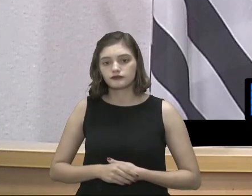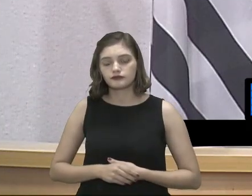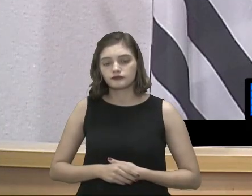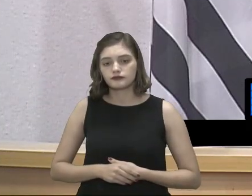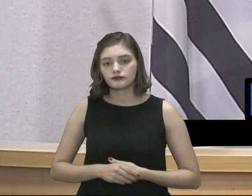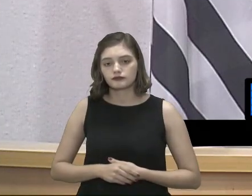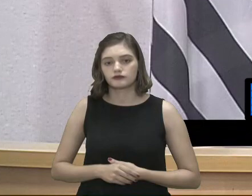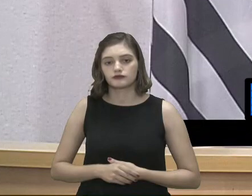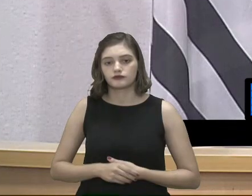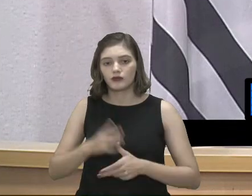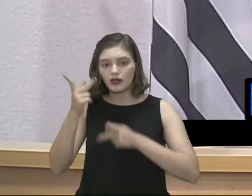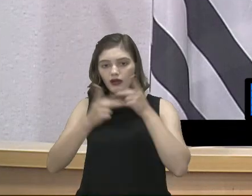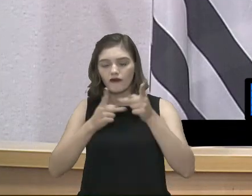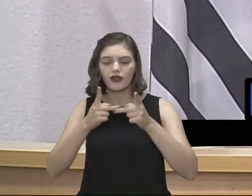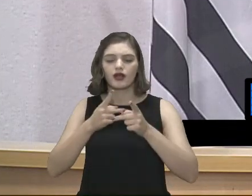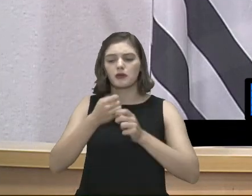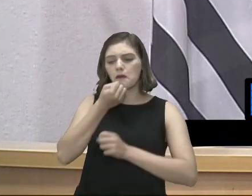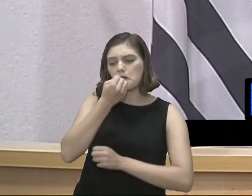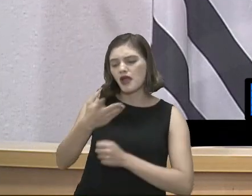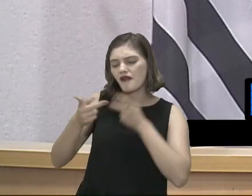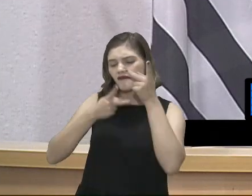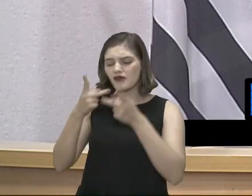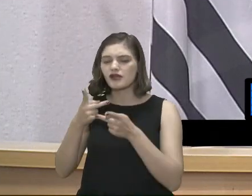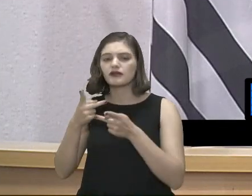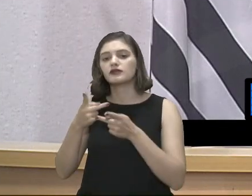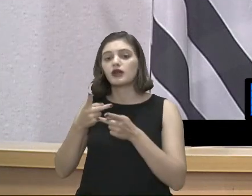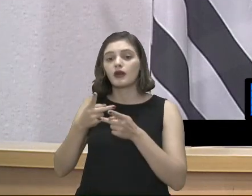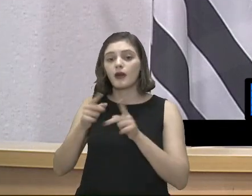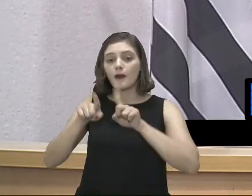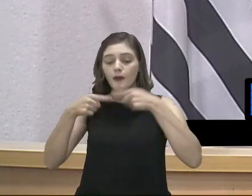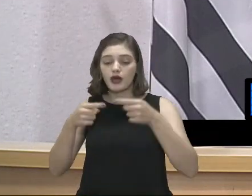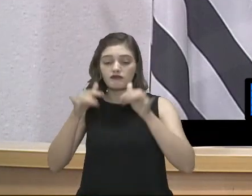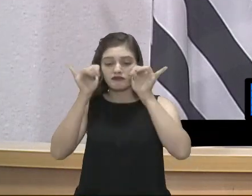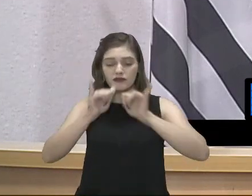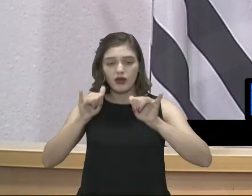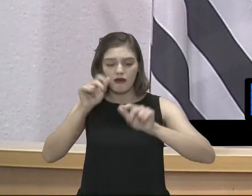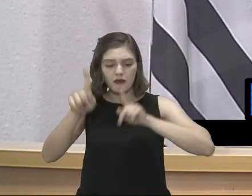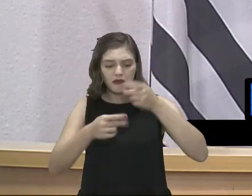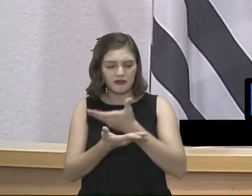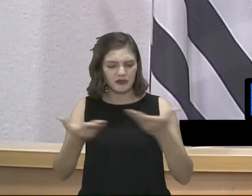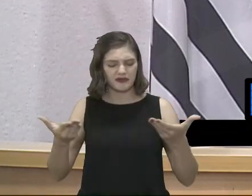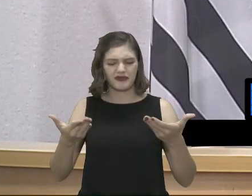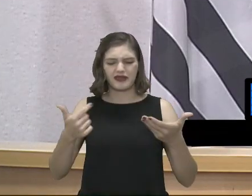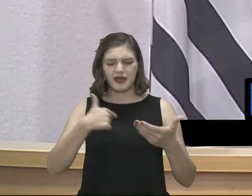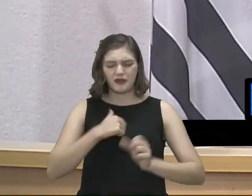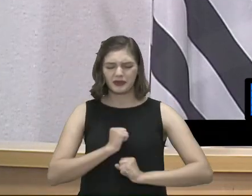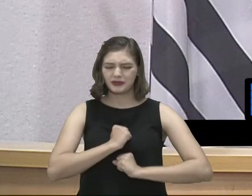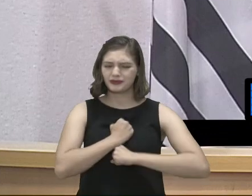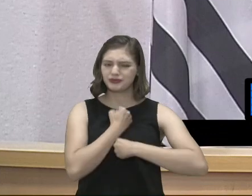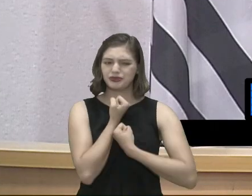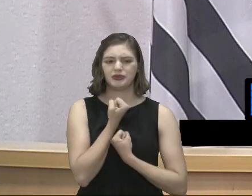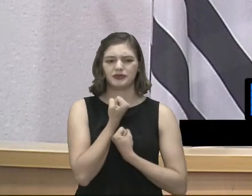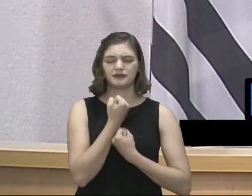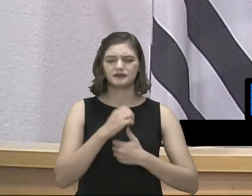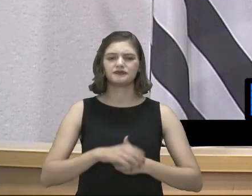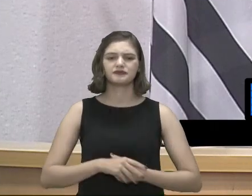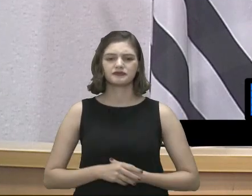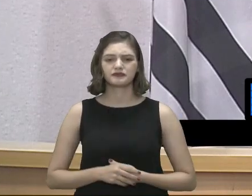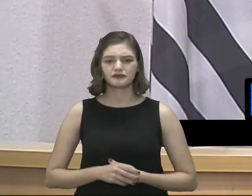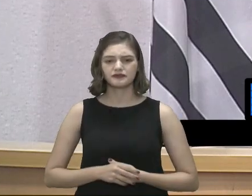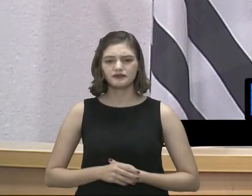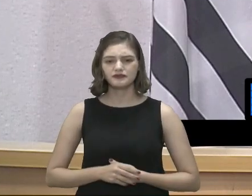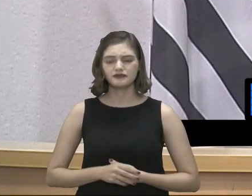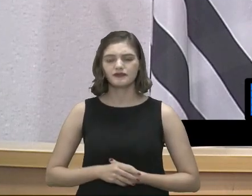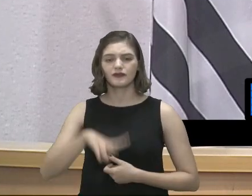tá lá, me enaltecendo no sigilo, e depois em público a gente é isso, a gente é aquilo, então é uma coisa que me revolta muito.